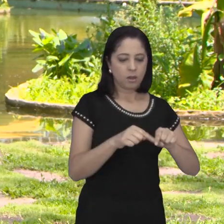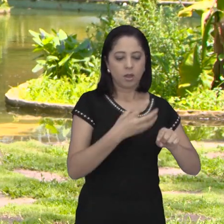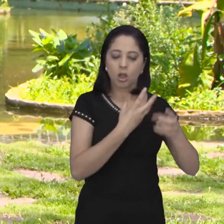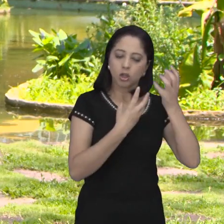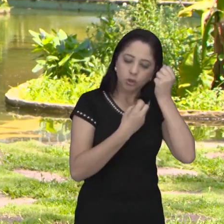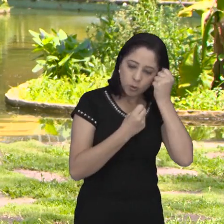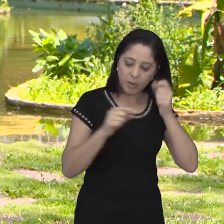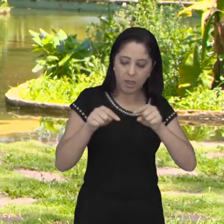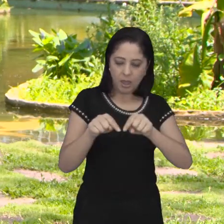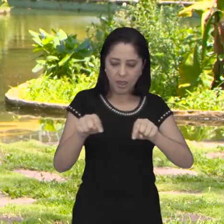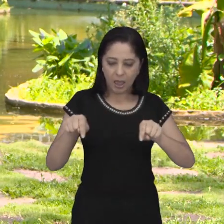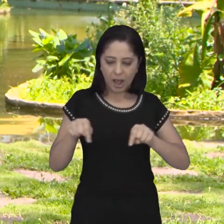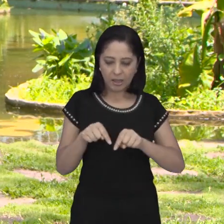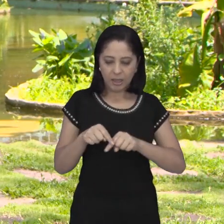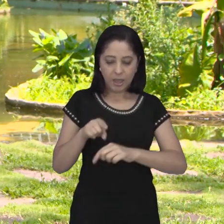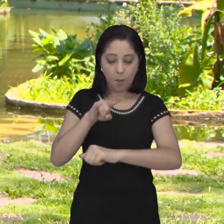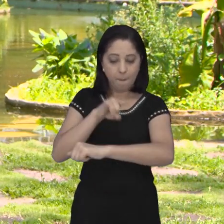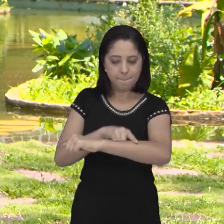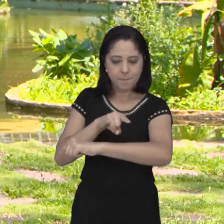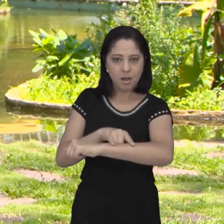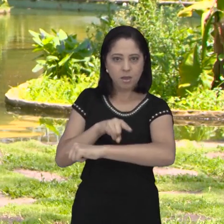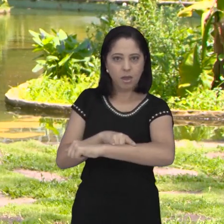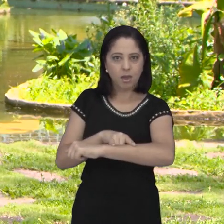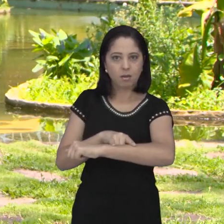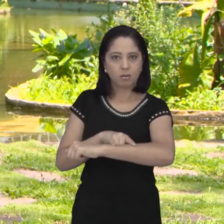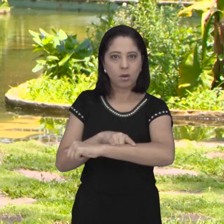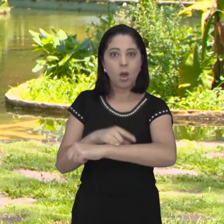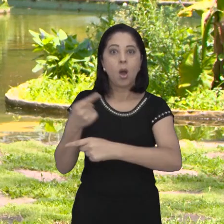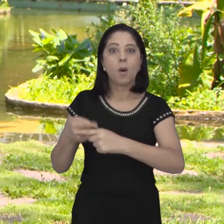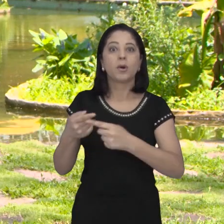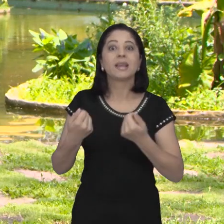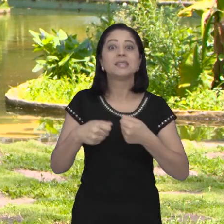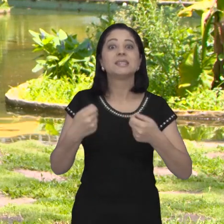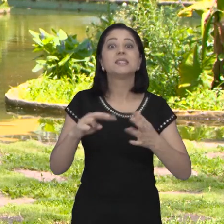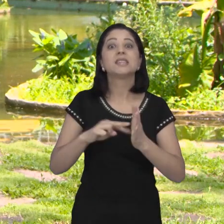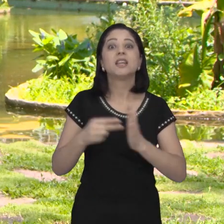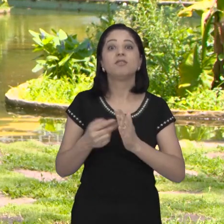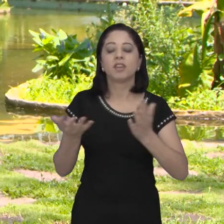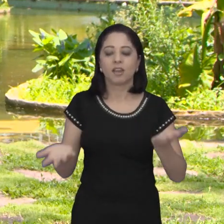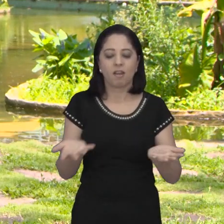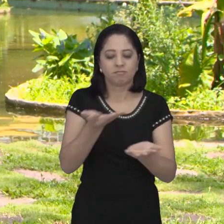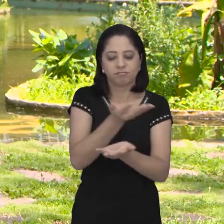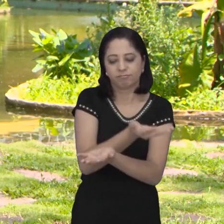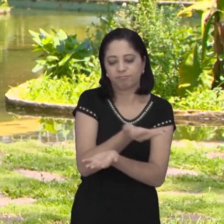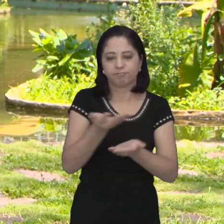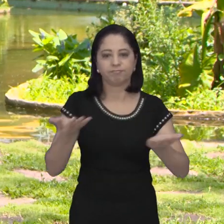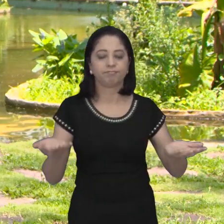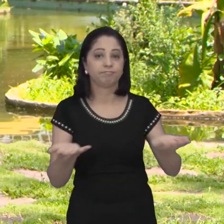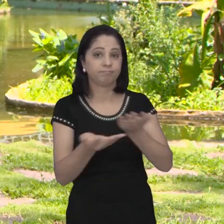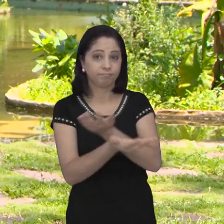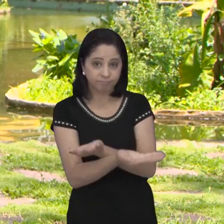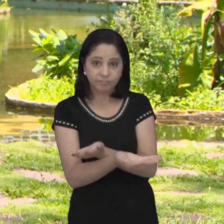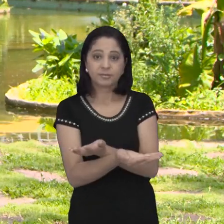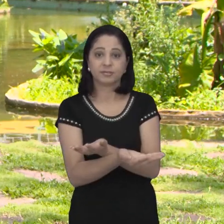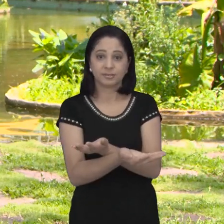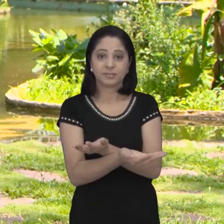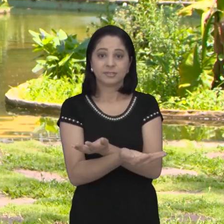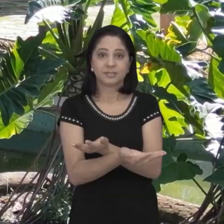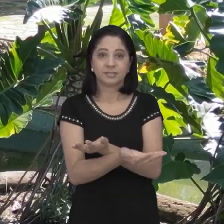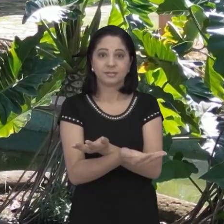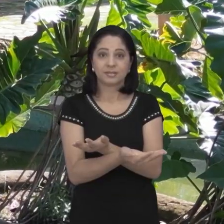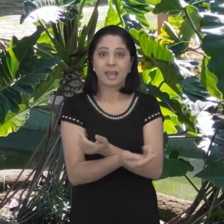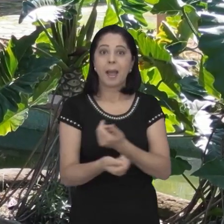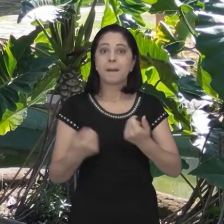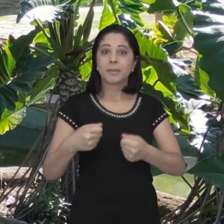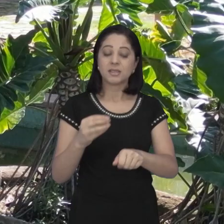nos dias que se seguiram, eu estava aqui perto dessa escada, que é uma escada muito especial.